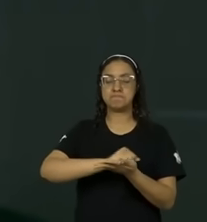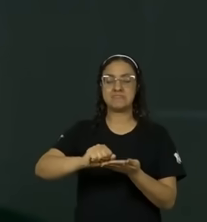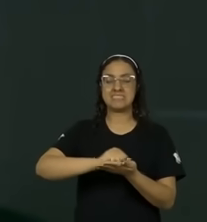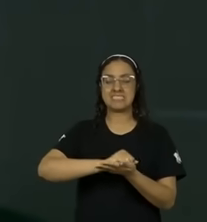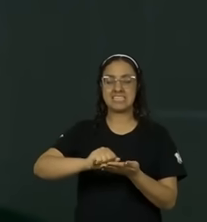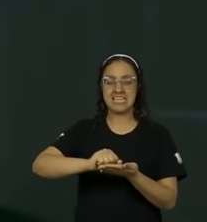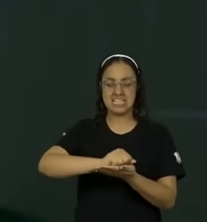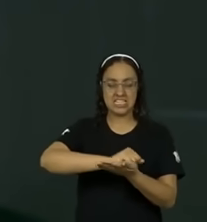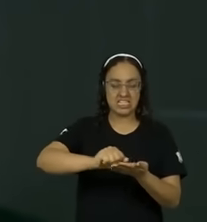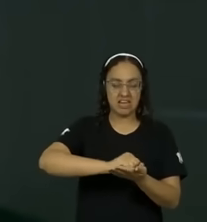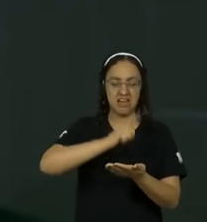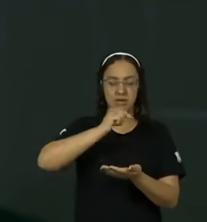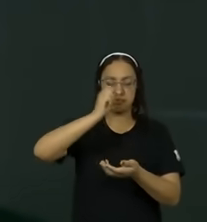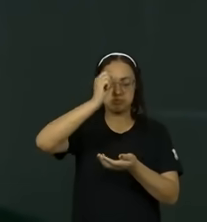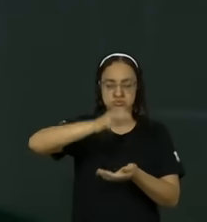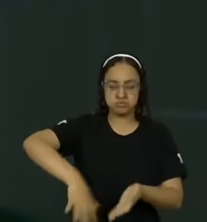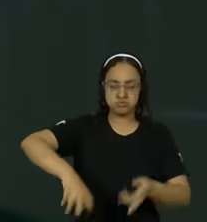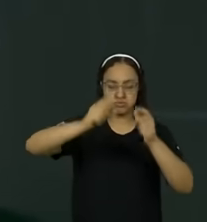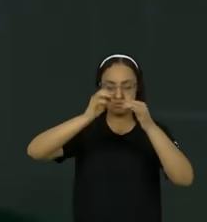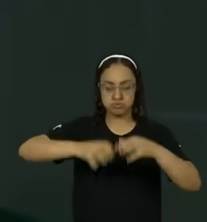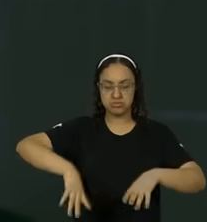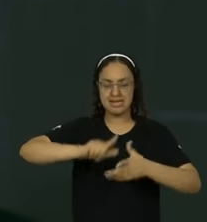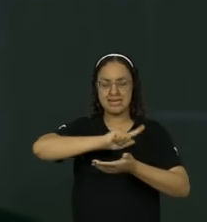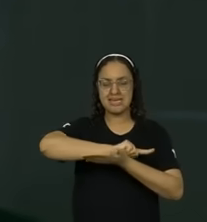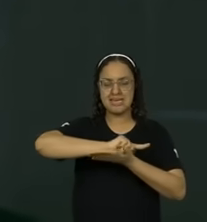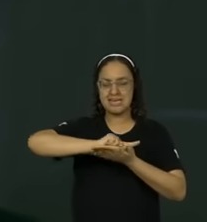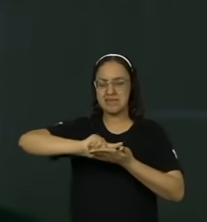ele vai tirar as correntes, os grilhões,